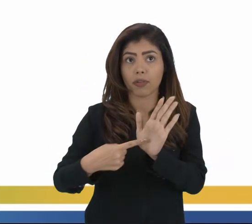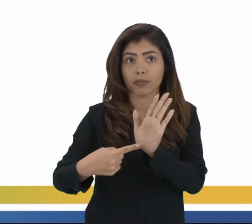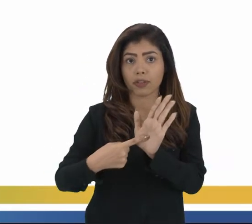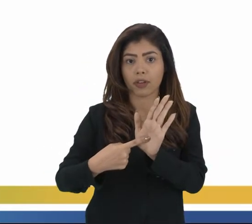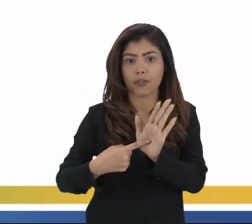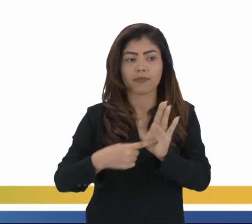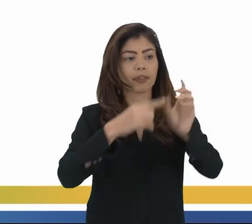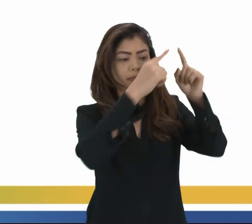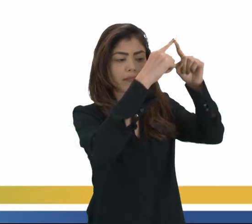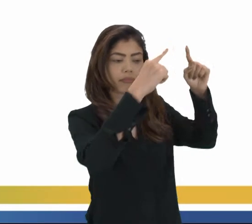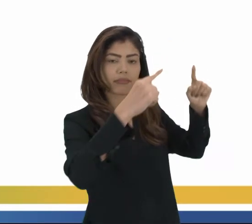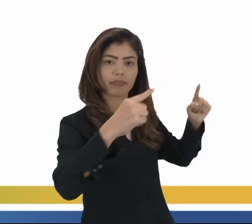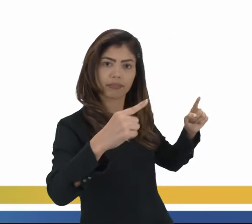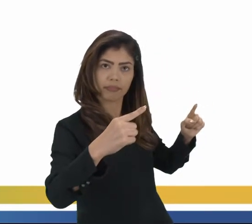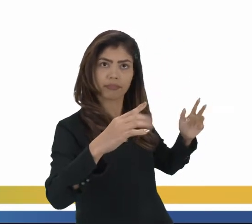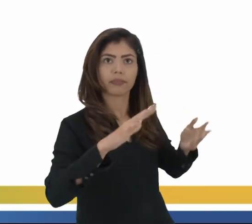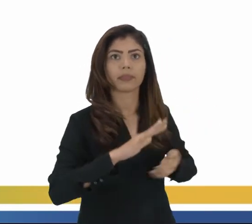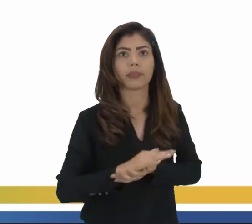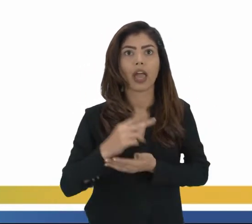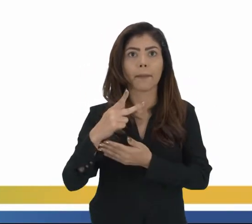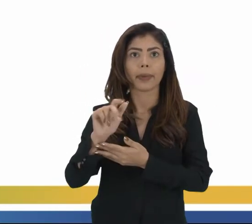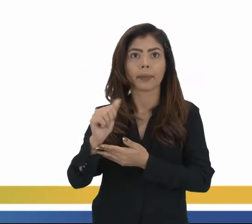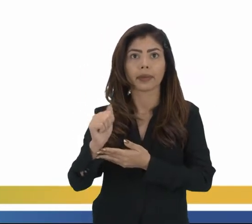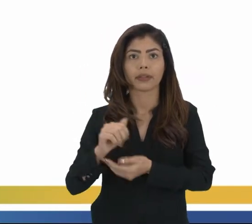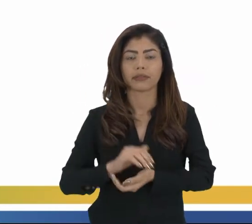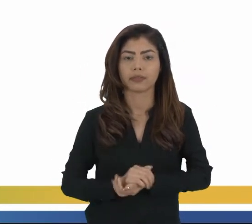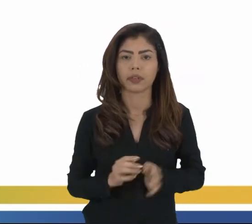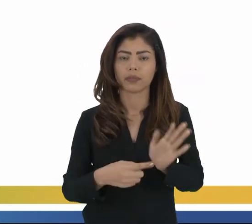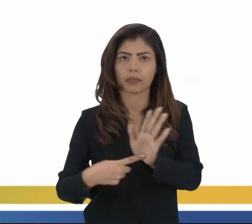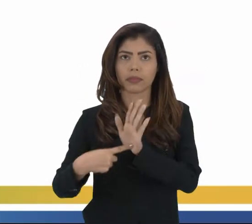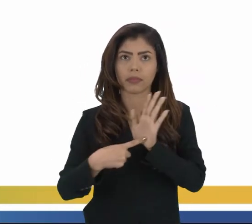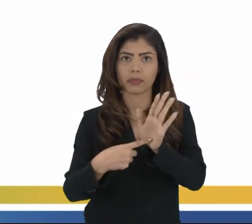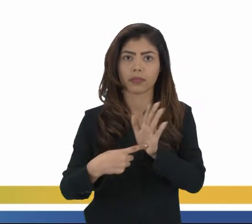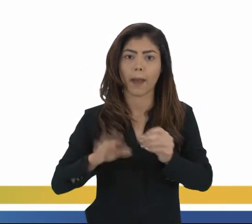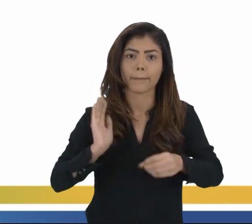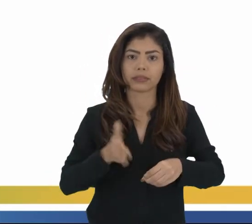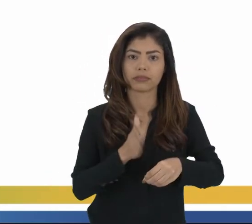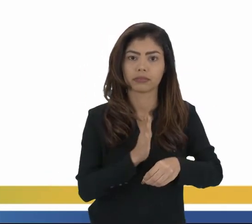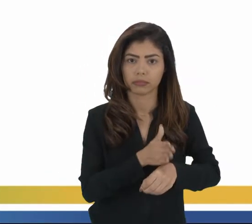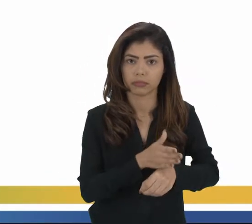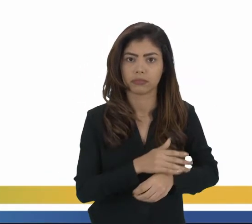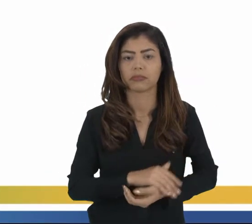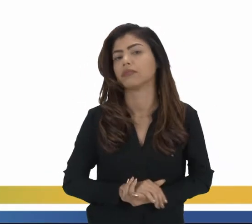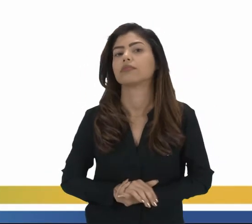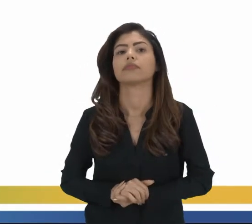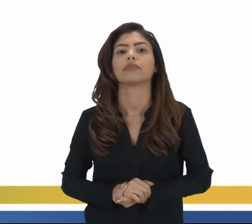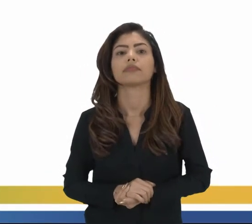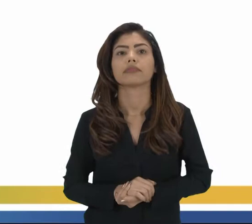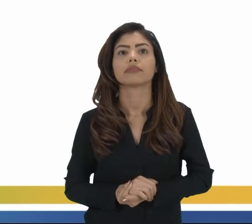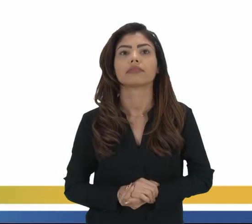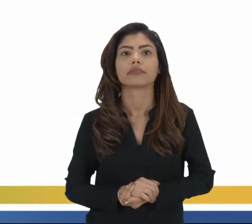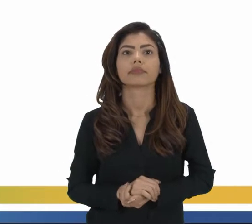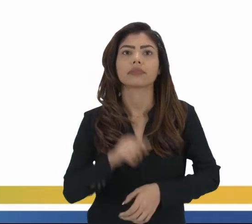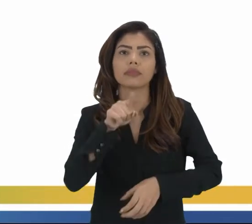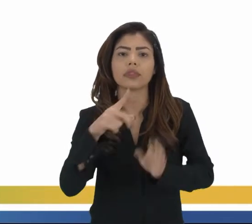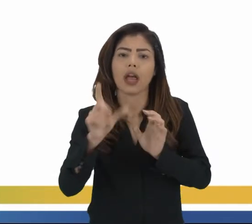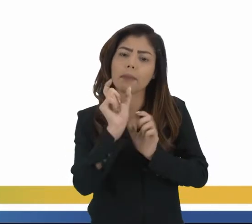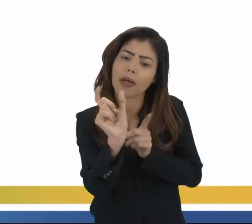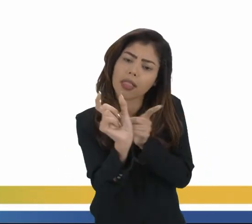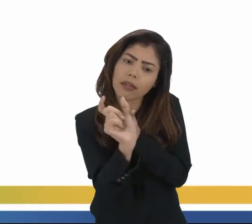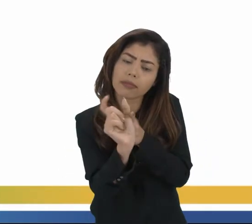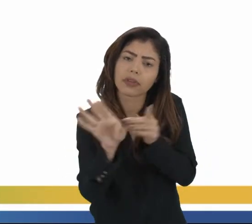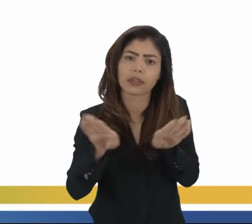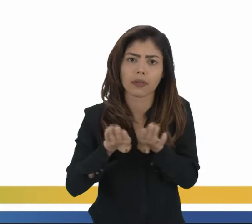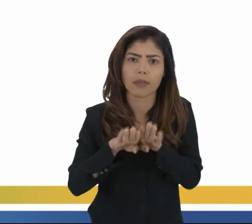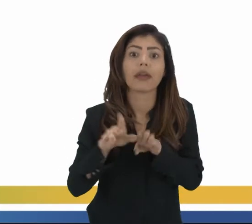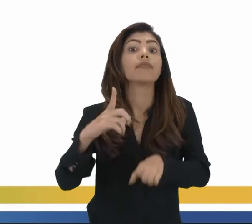uma tenda. E papa, que representavam batatas. Essas palavras também existem no